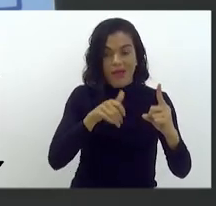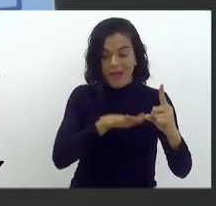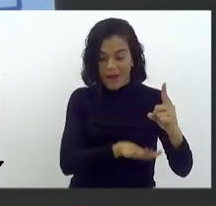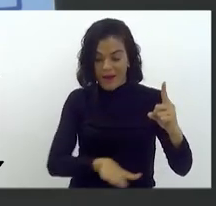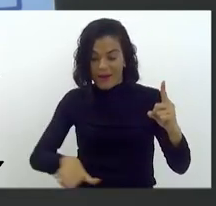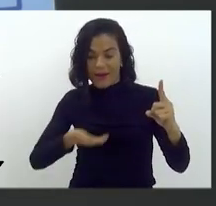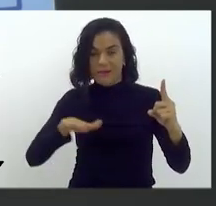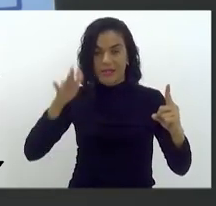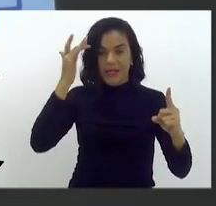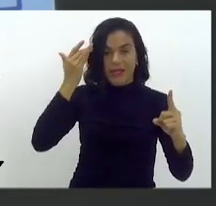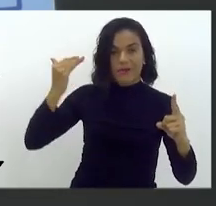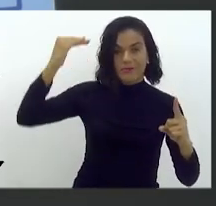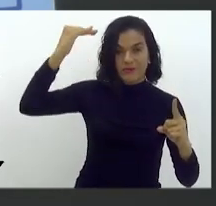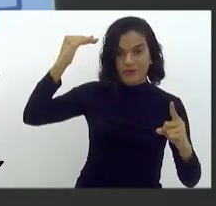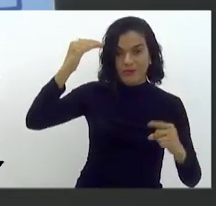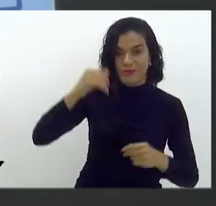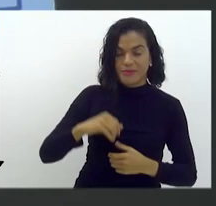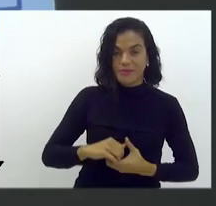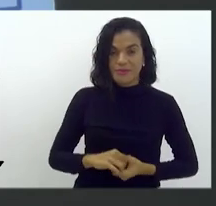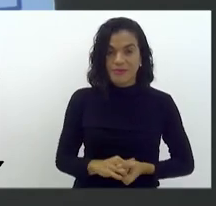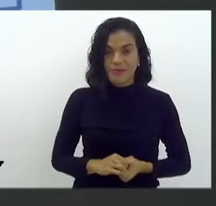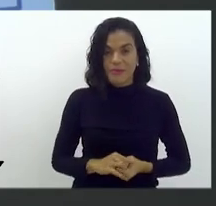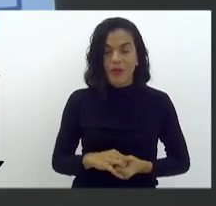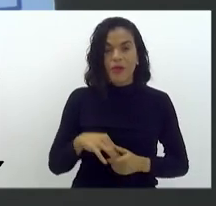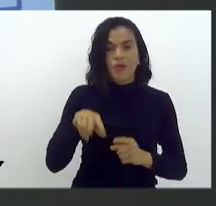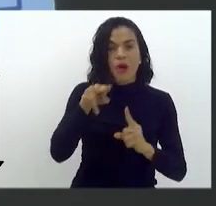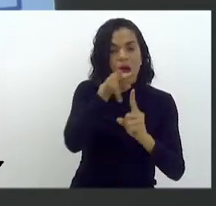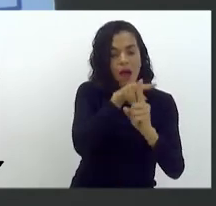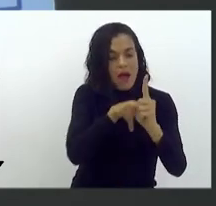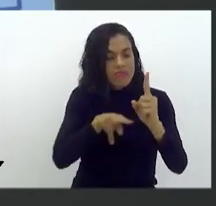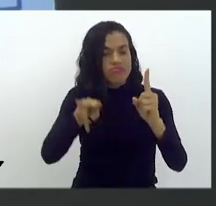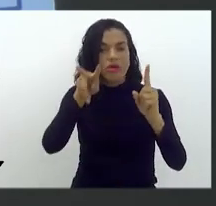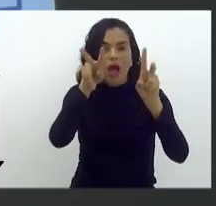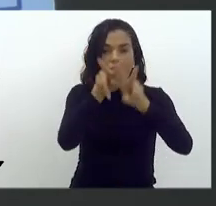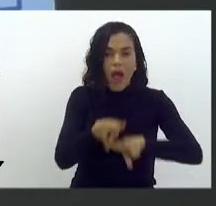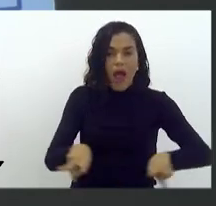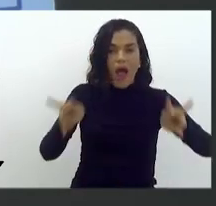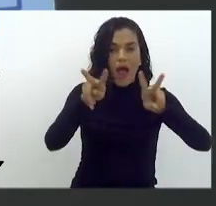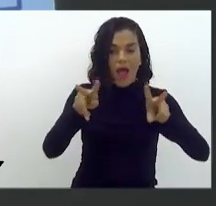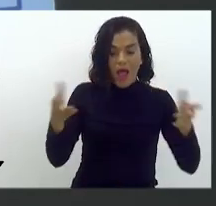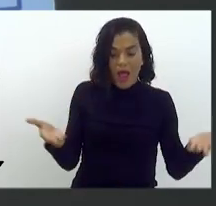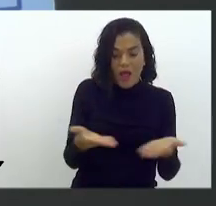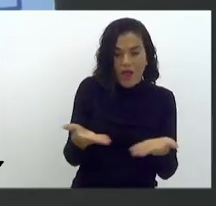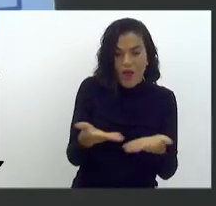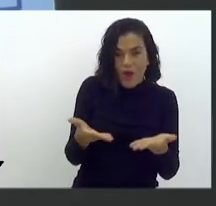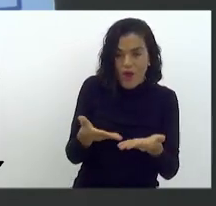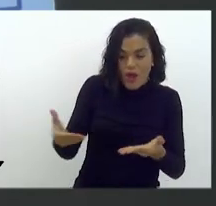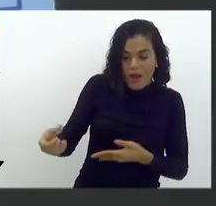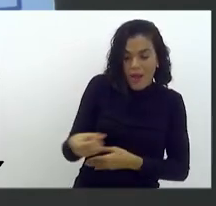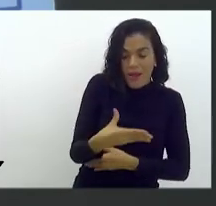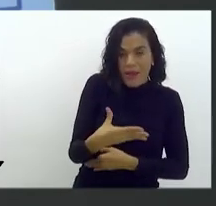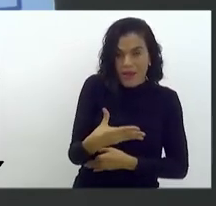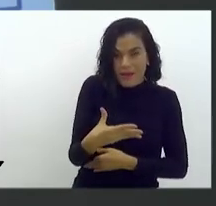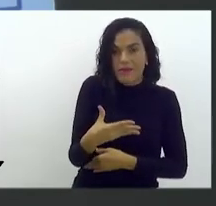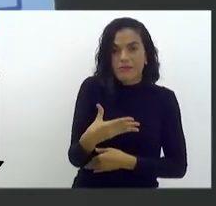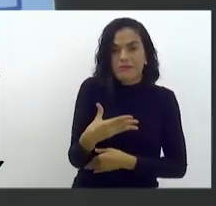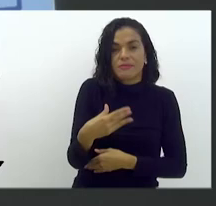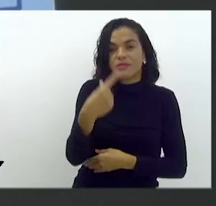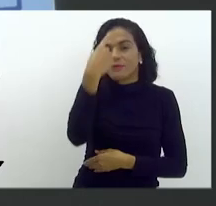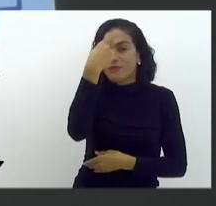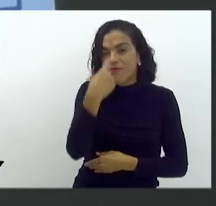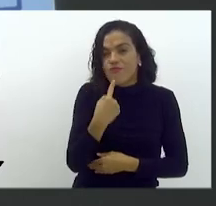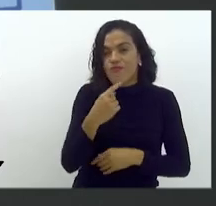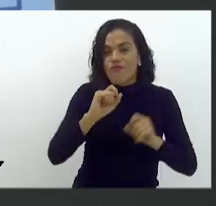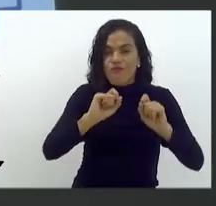adulta numa visão atual para a gente poder passar uma fotografia